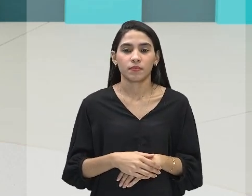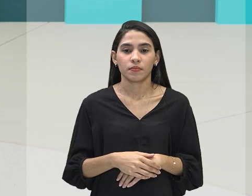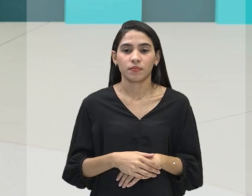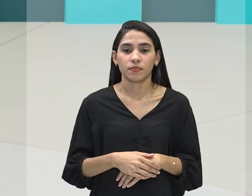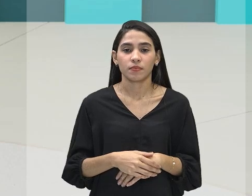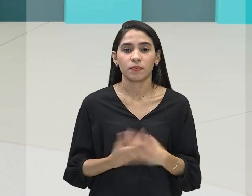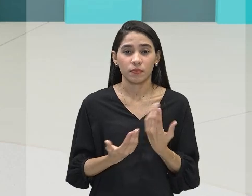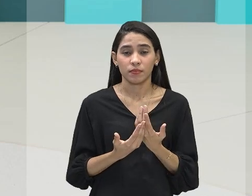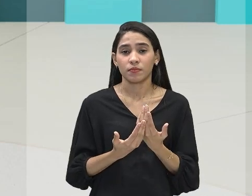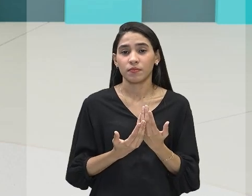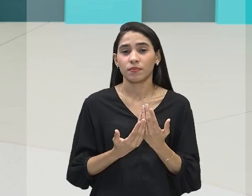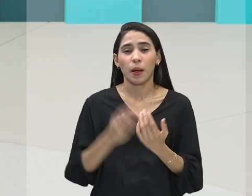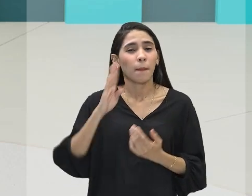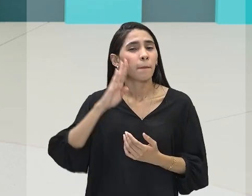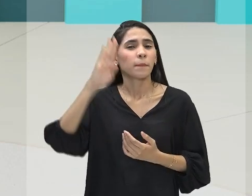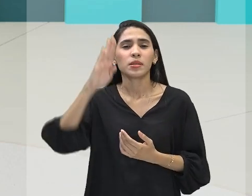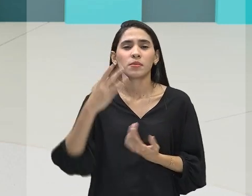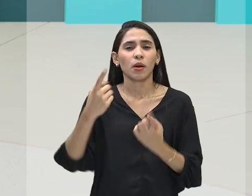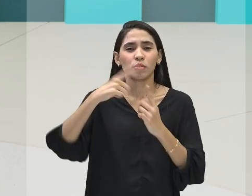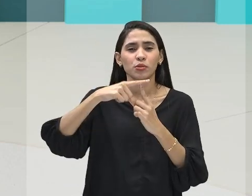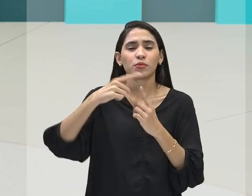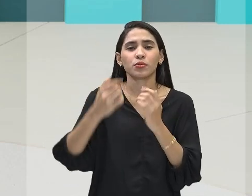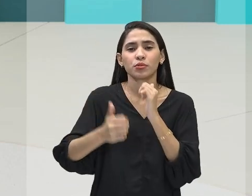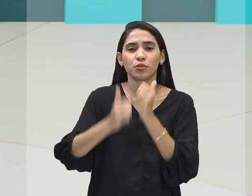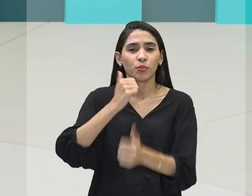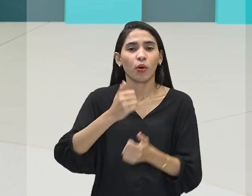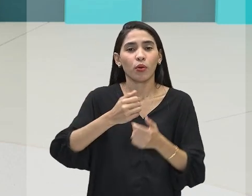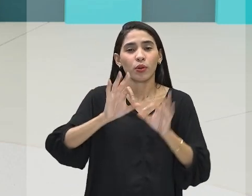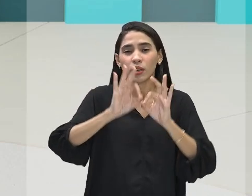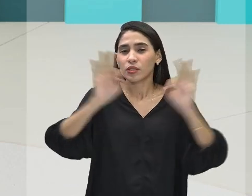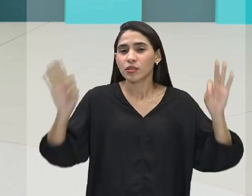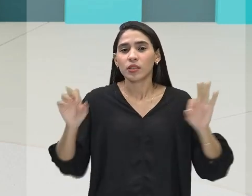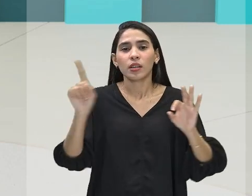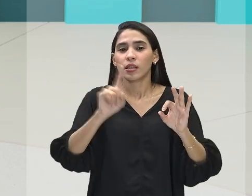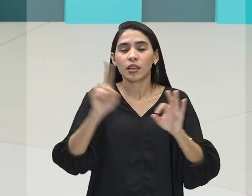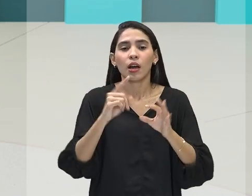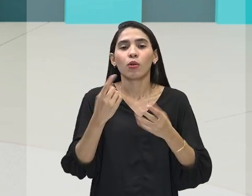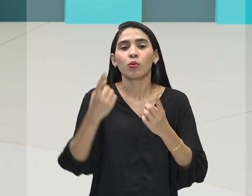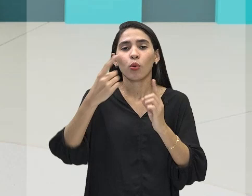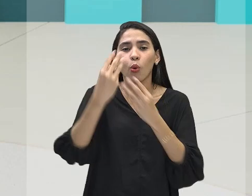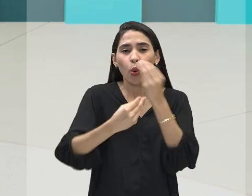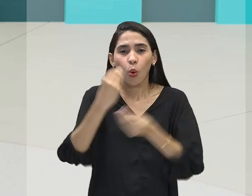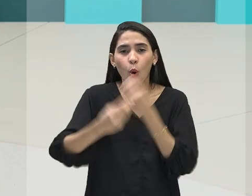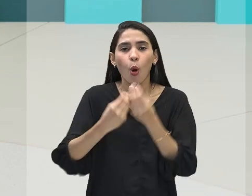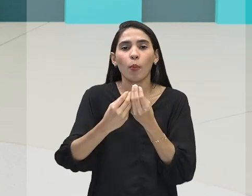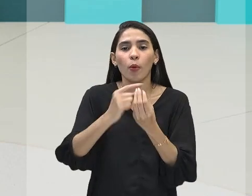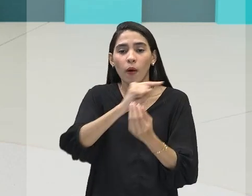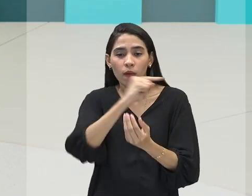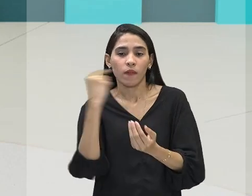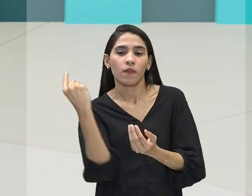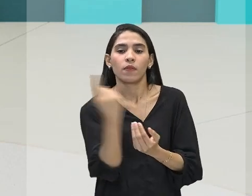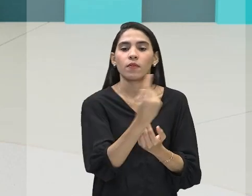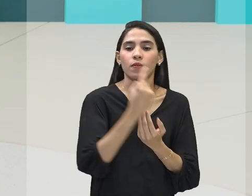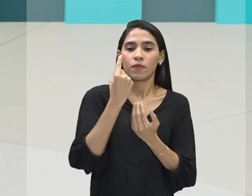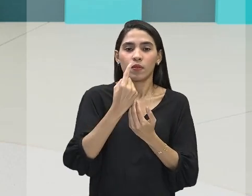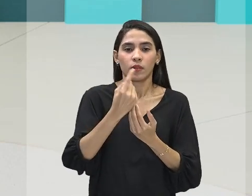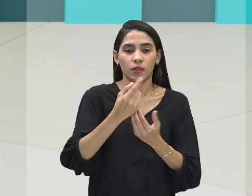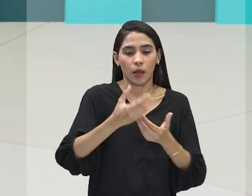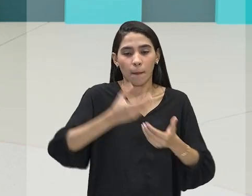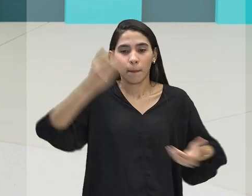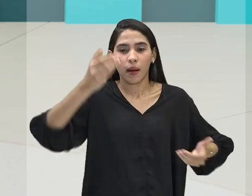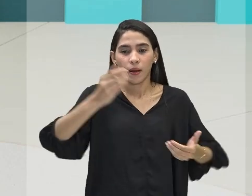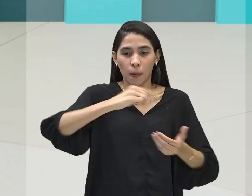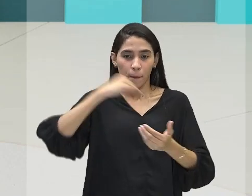o ponto-chave dessa modalidade não é a distância, mas a forma que o tronco vai dar a volta na hora em que ele é arremessado e atinge o